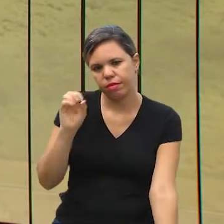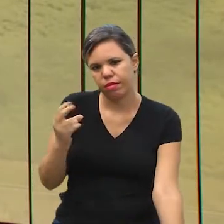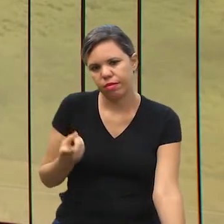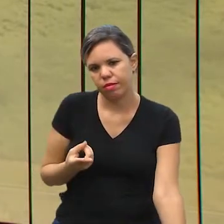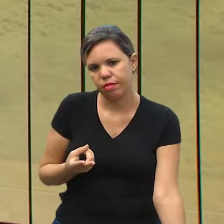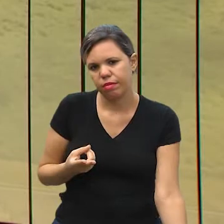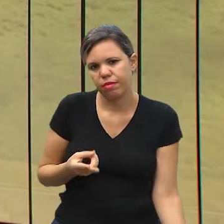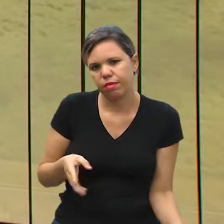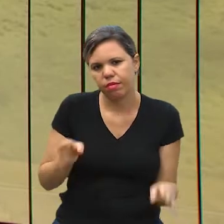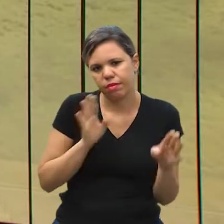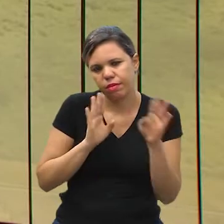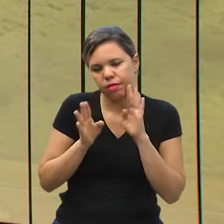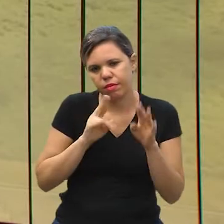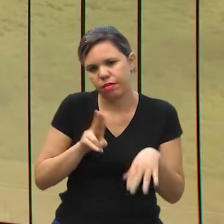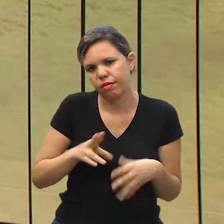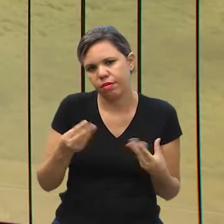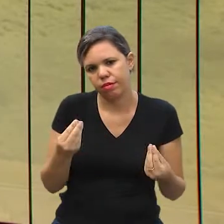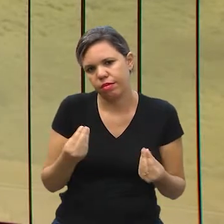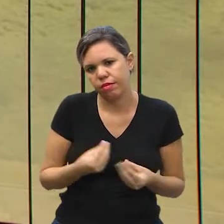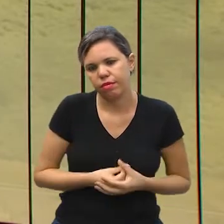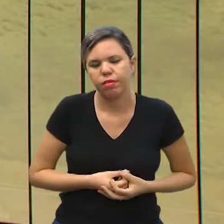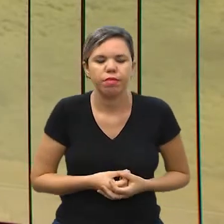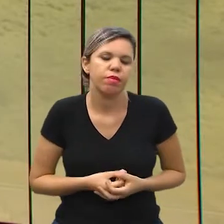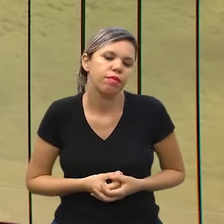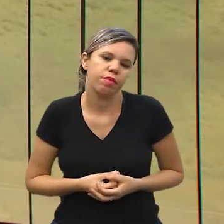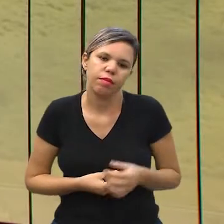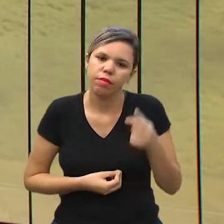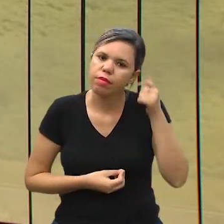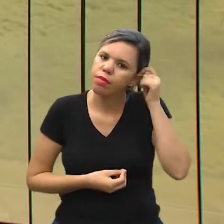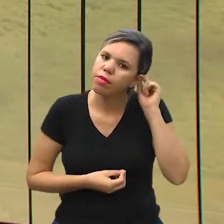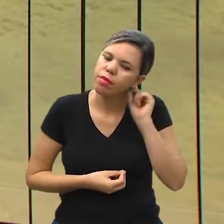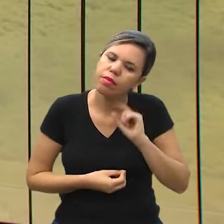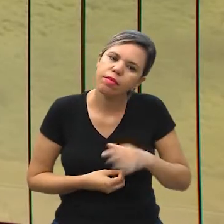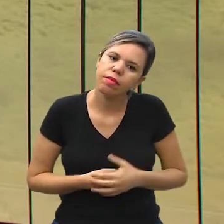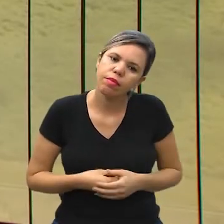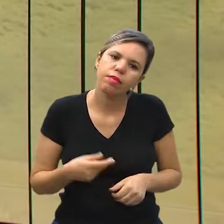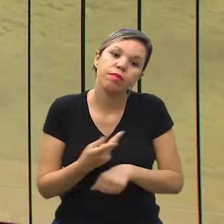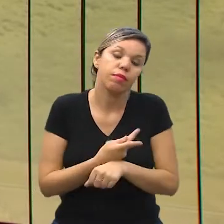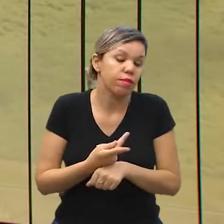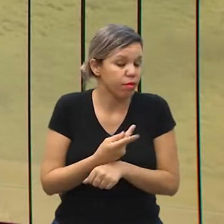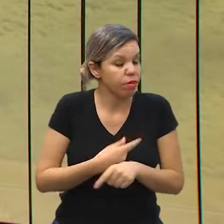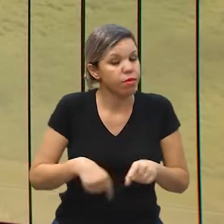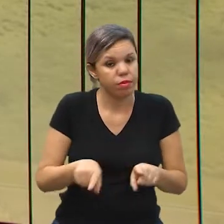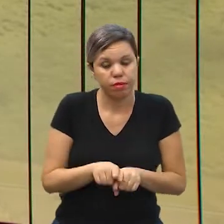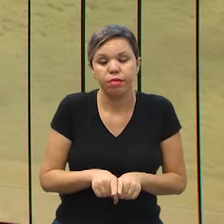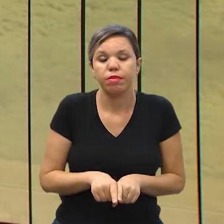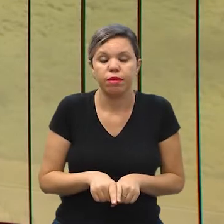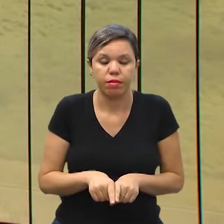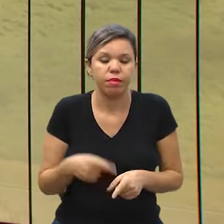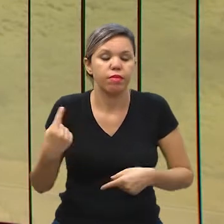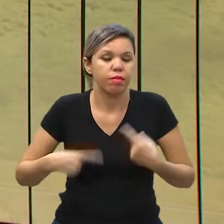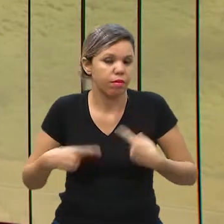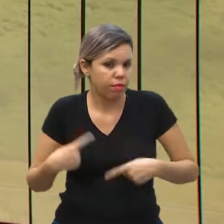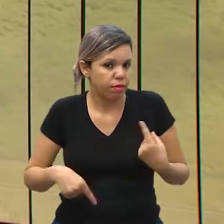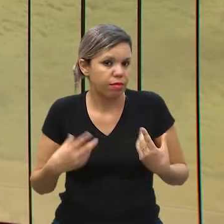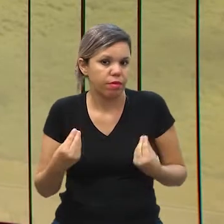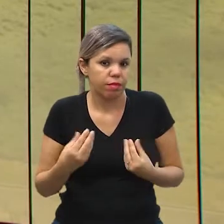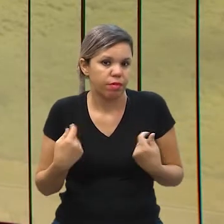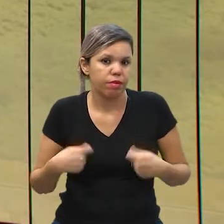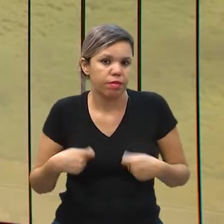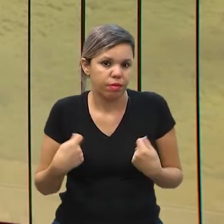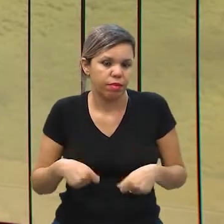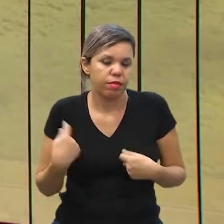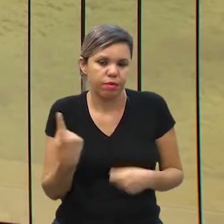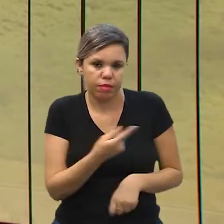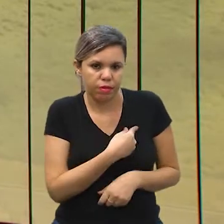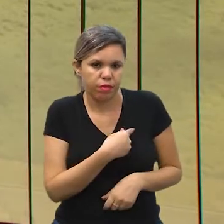o no Facebook utilizo muito né e e e procuro também né a gente tem discutido muito